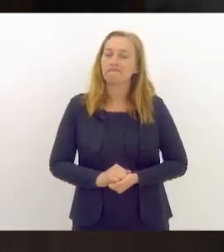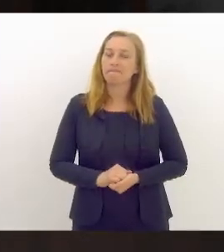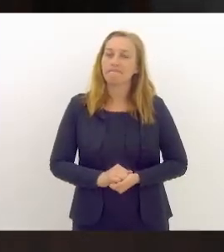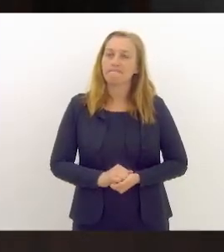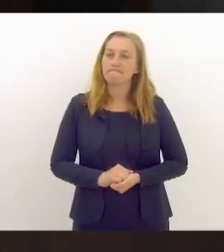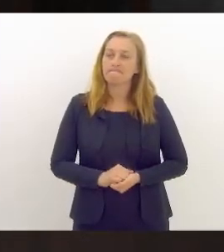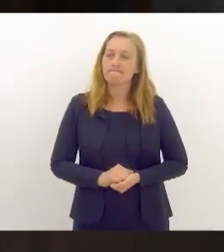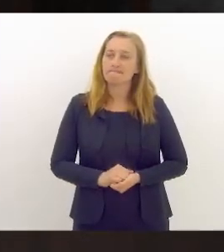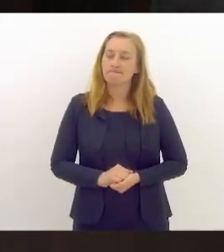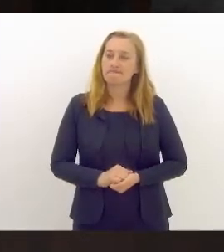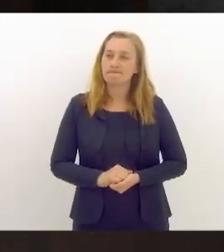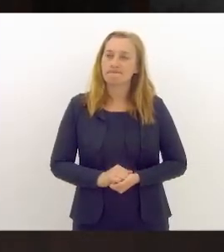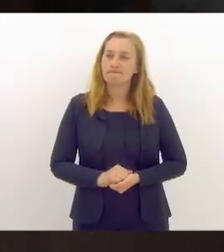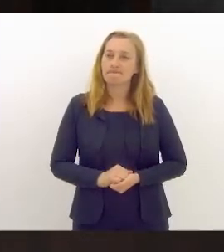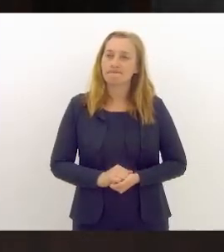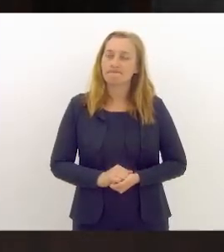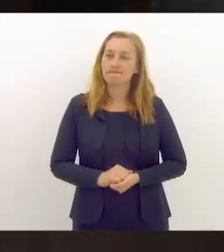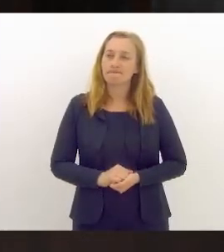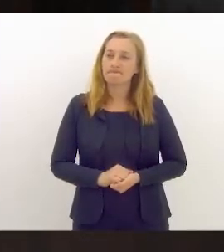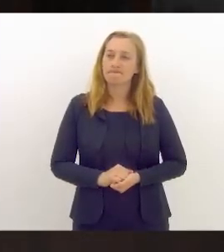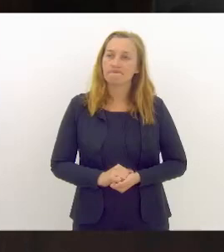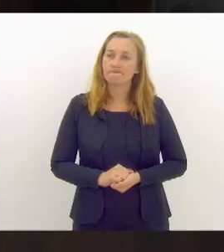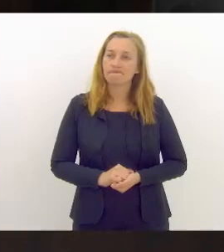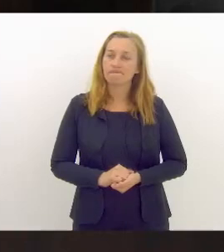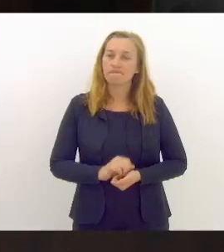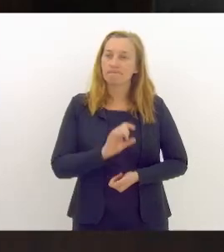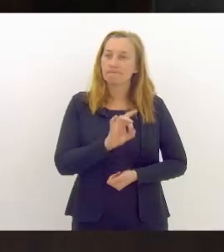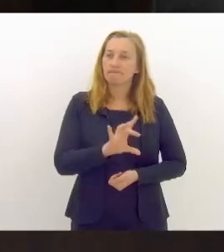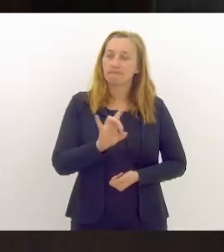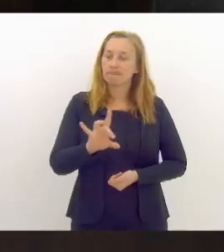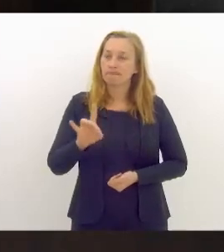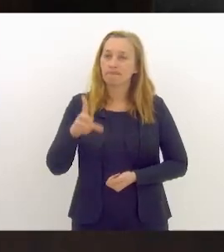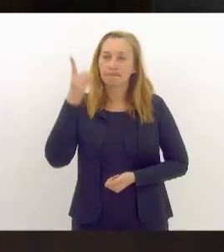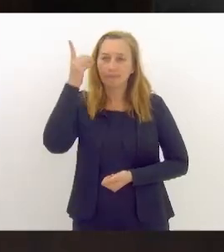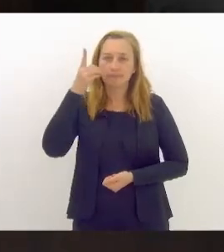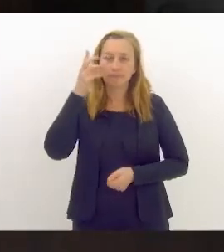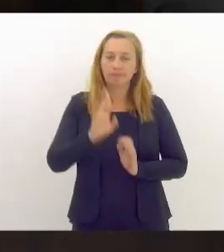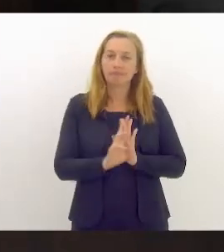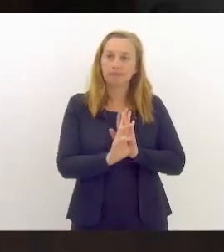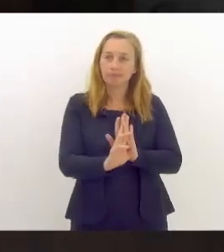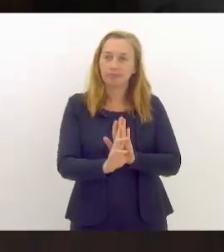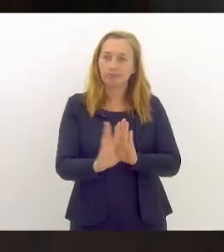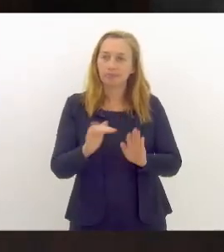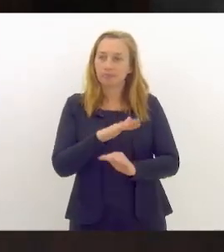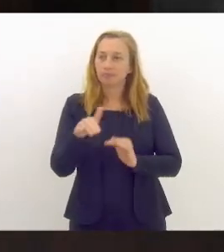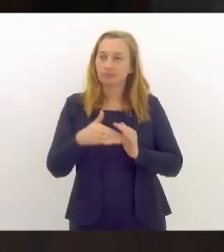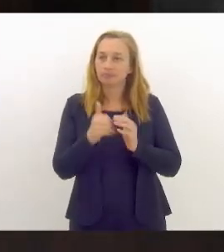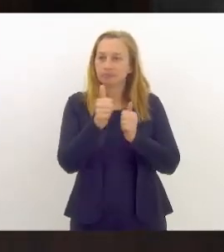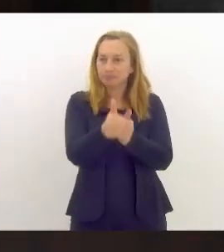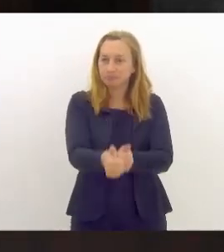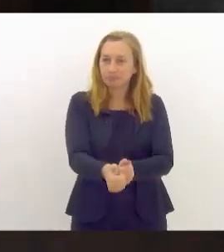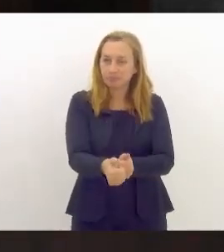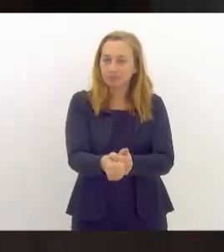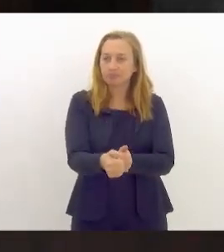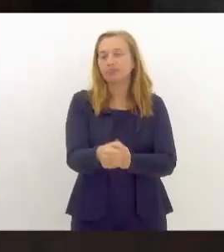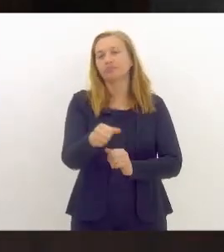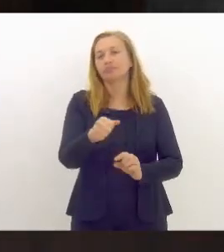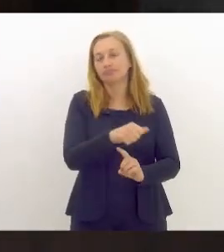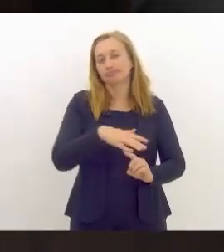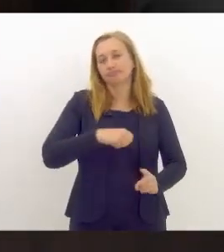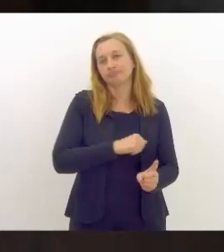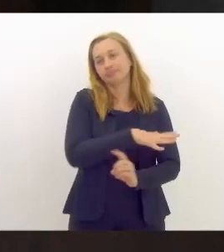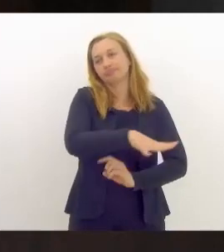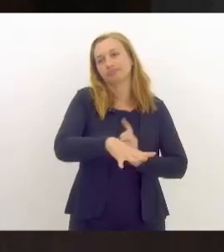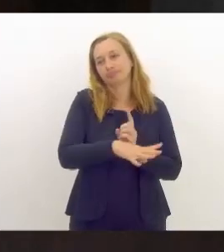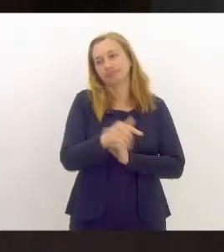passar pelo crivo dos parlamentares que representam todos os segmentos da sociedade aqui